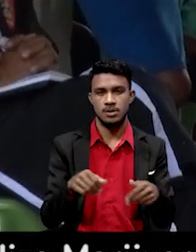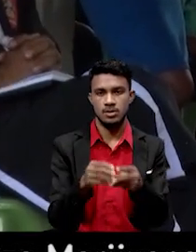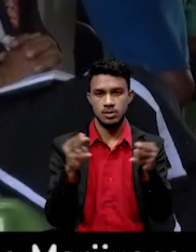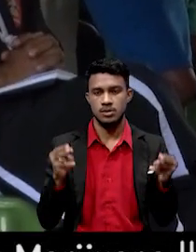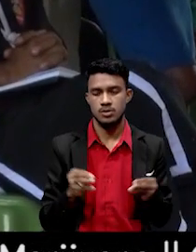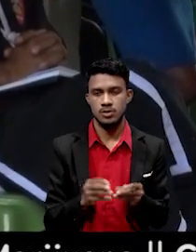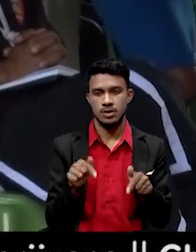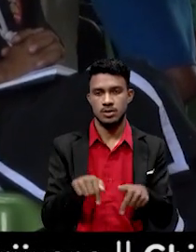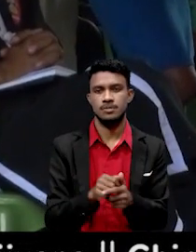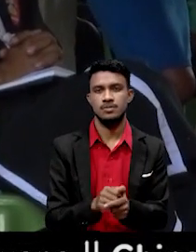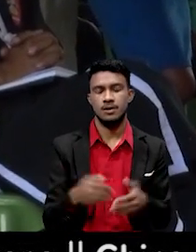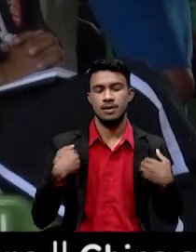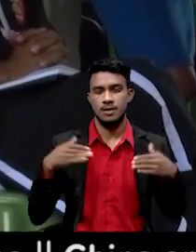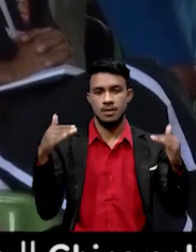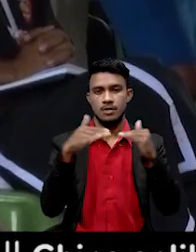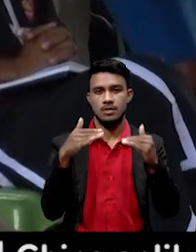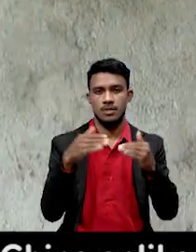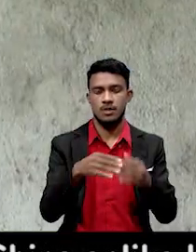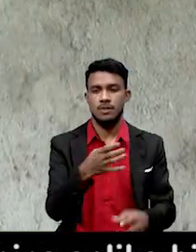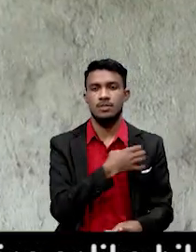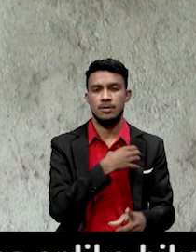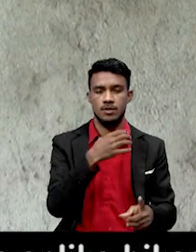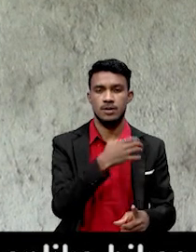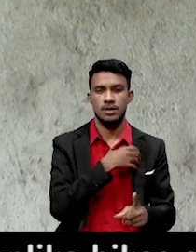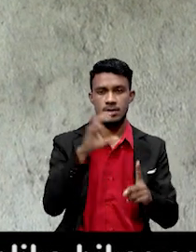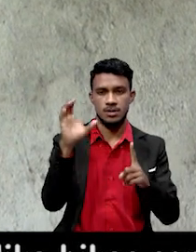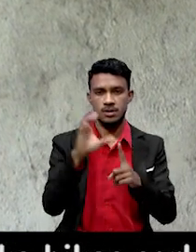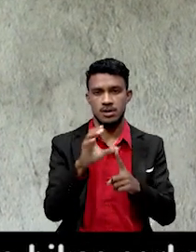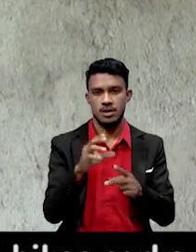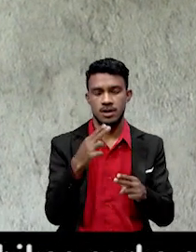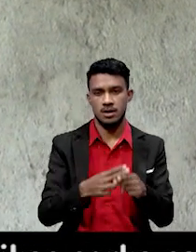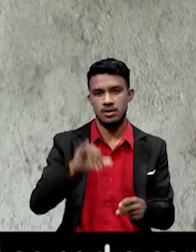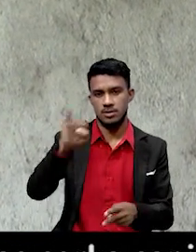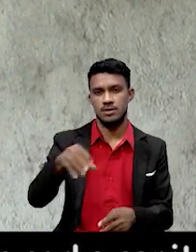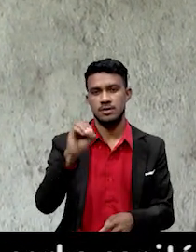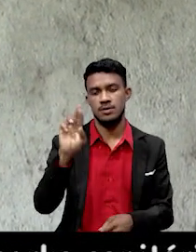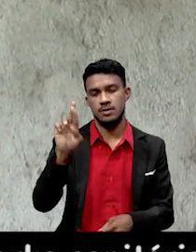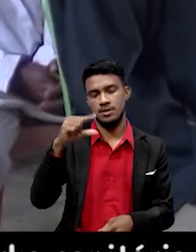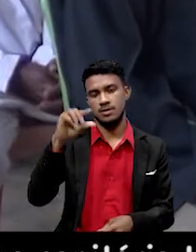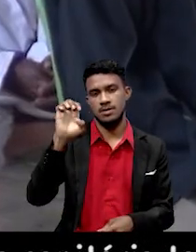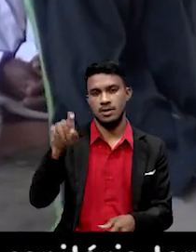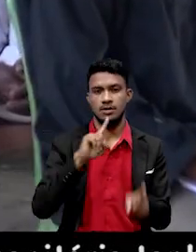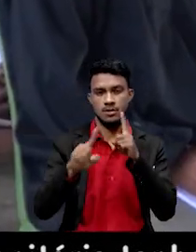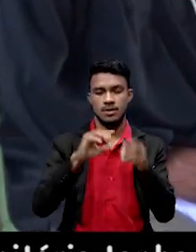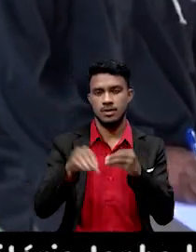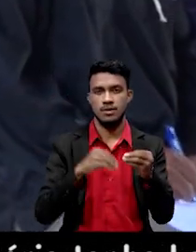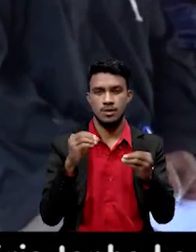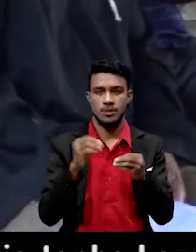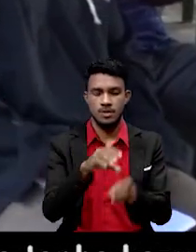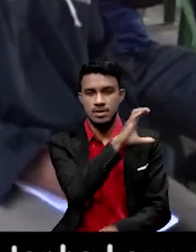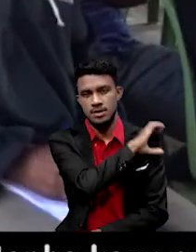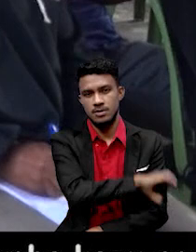subida. E o diálogo, né? Comandante Polícia Município Eleu, Superintendente Jorge Monteiro, explica com a segurança